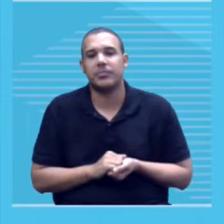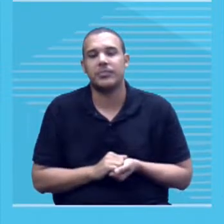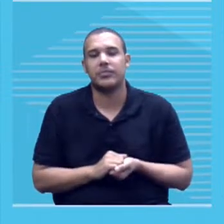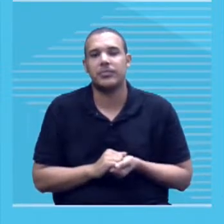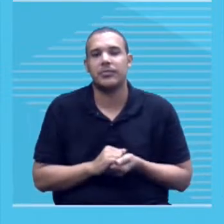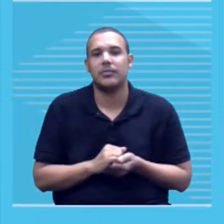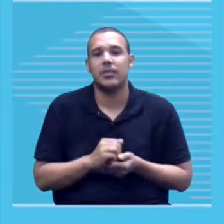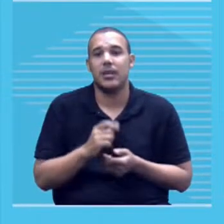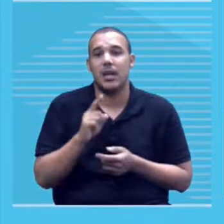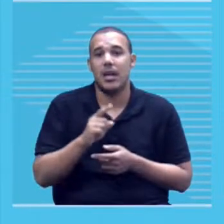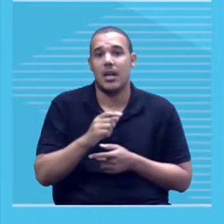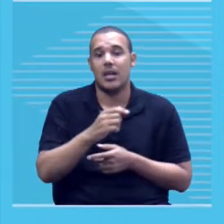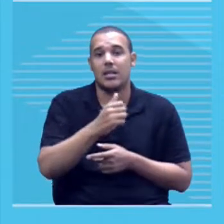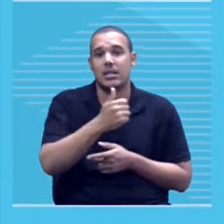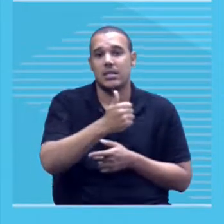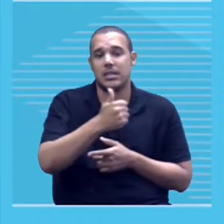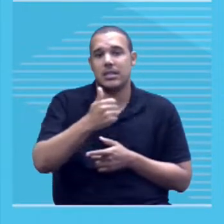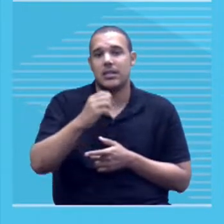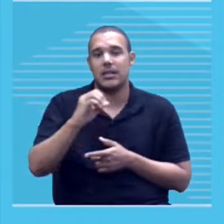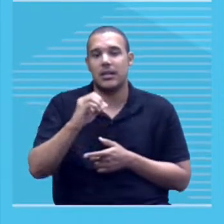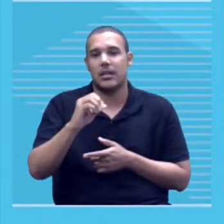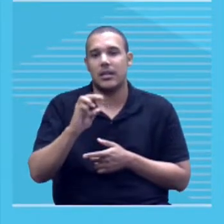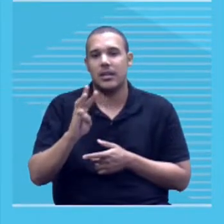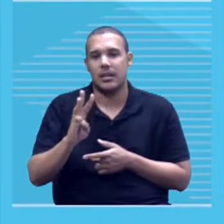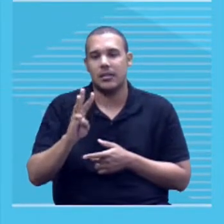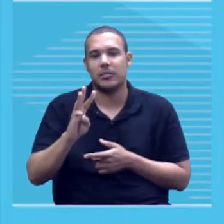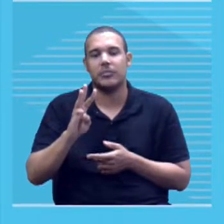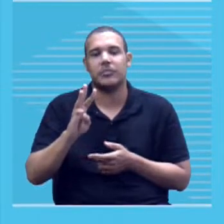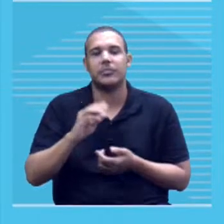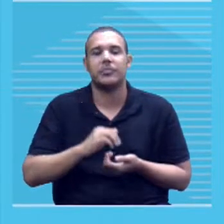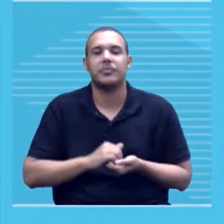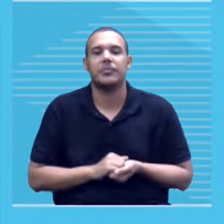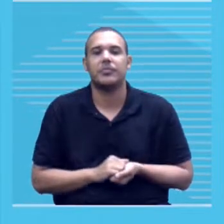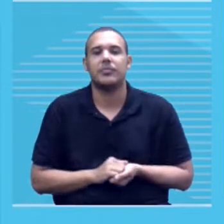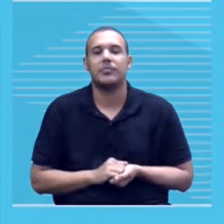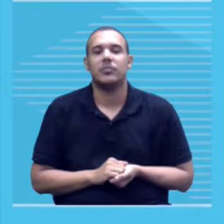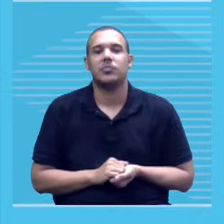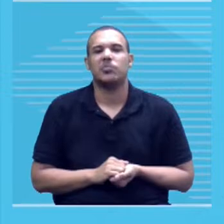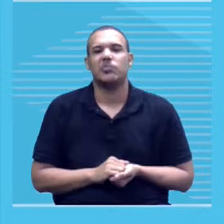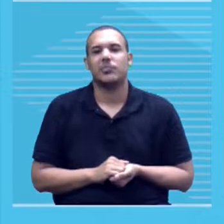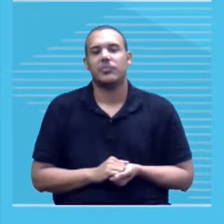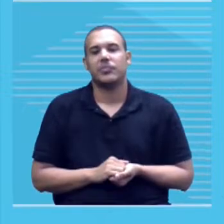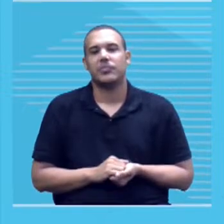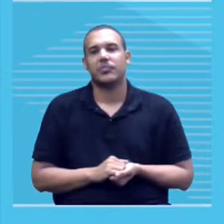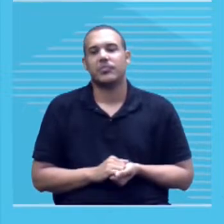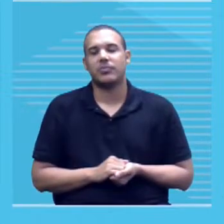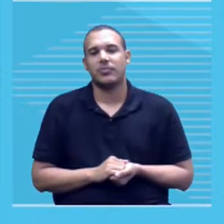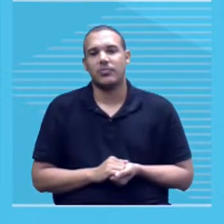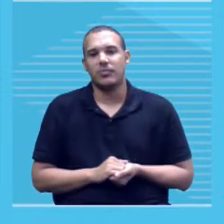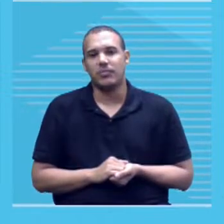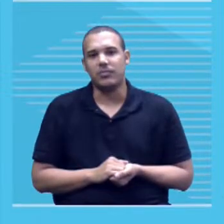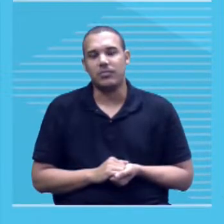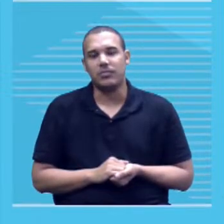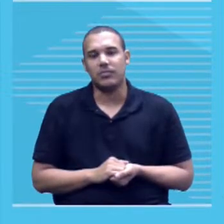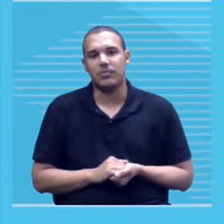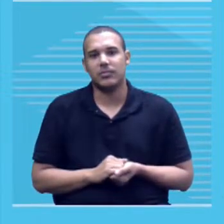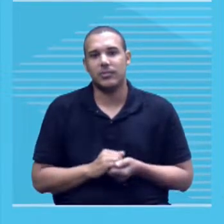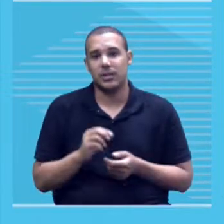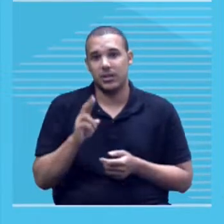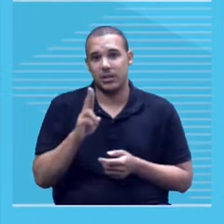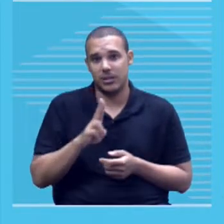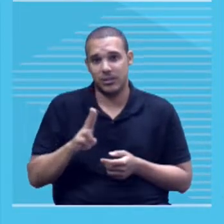volts, né? Então, já teria esse valor aqui de 110 para esse meu sistema, beleza? E aí, quando eu uso